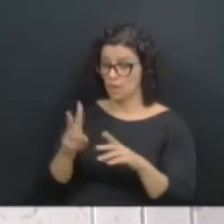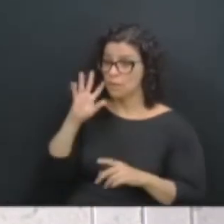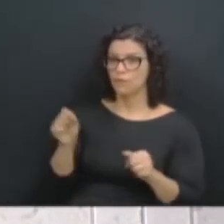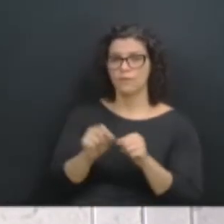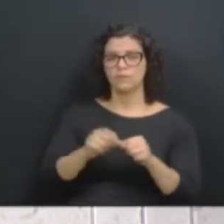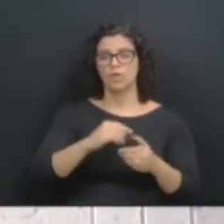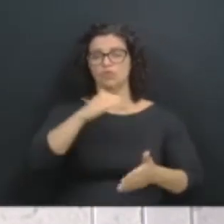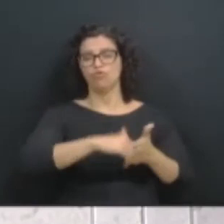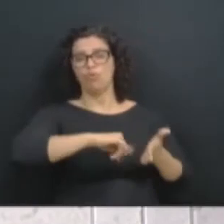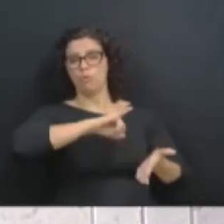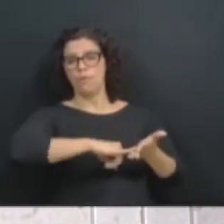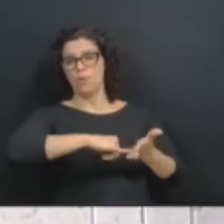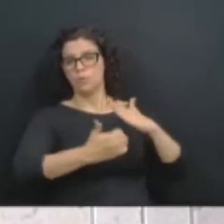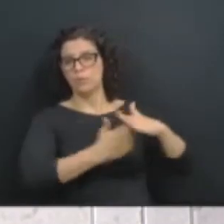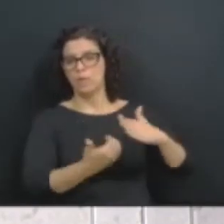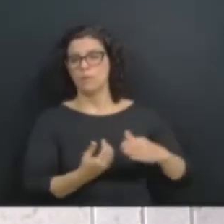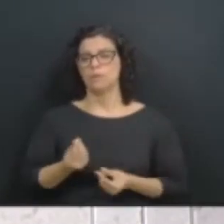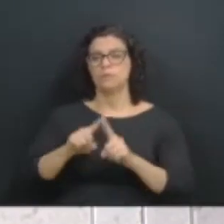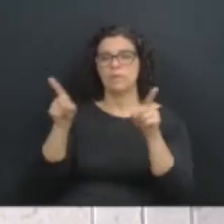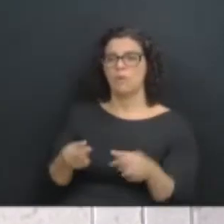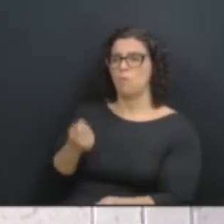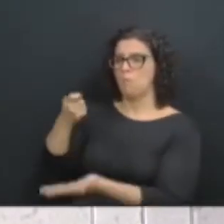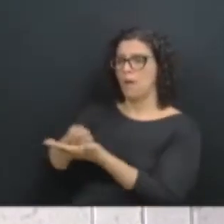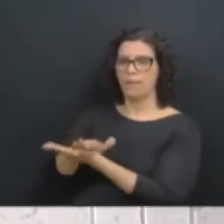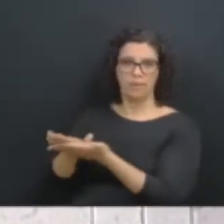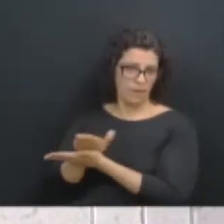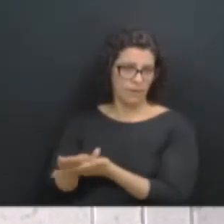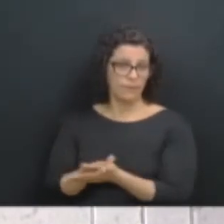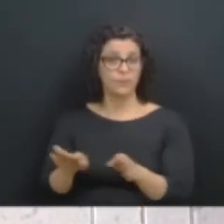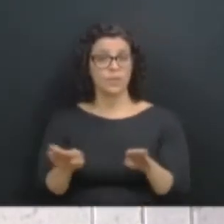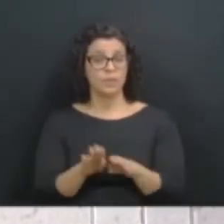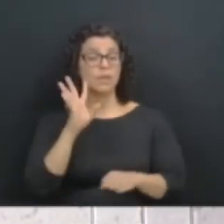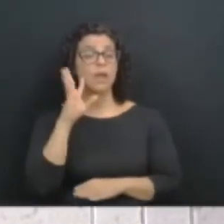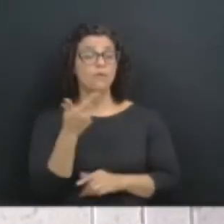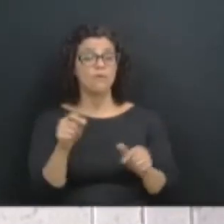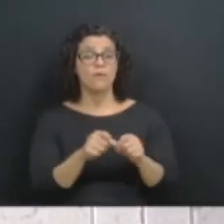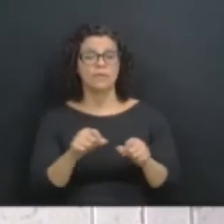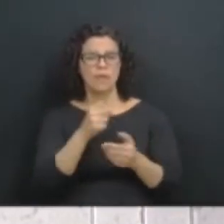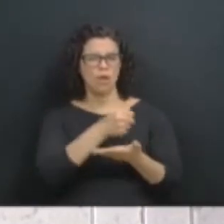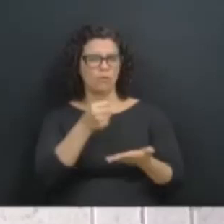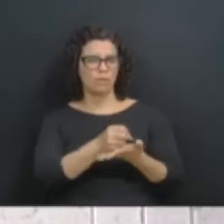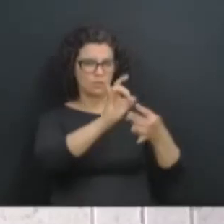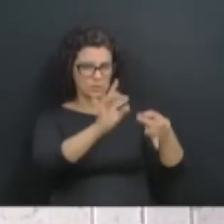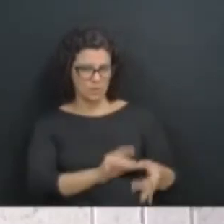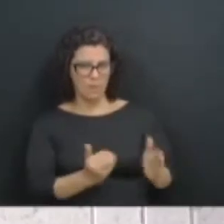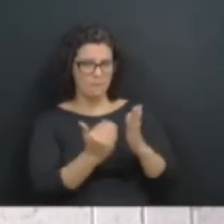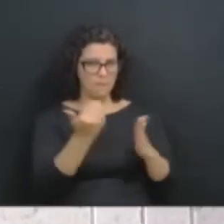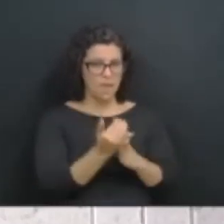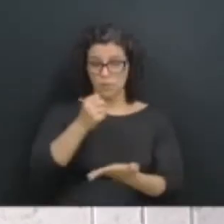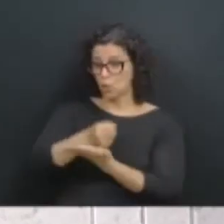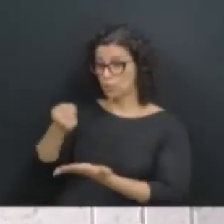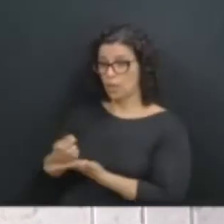renúncia fiscal e não valorizar o servidor. Resolveu aumentar os cargos comissionados e não